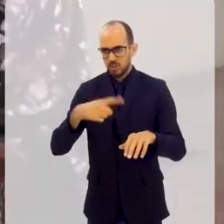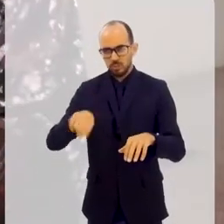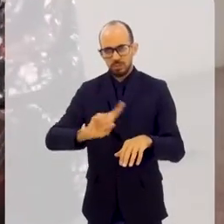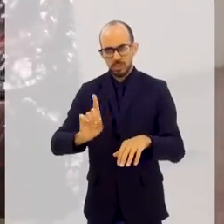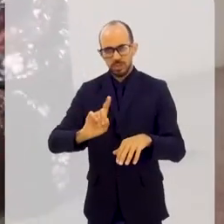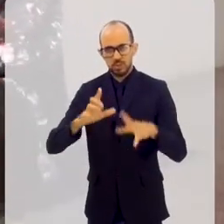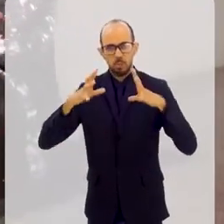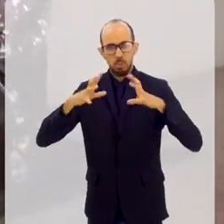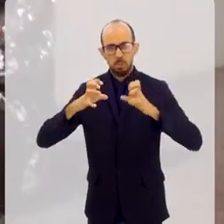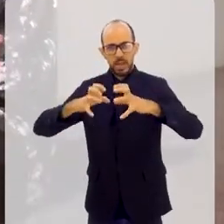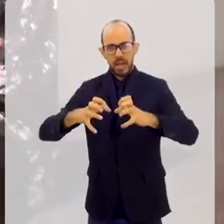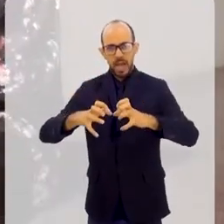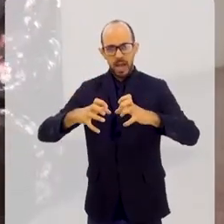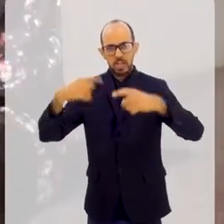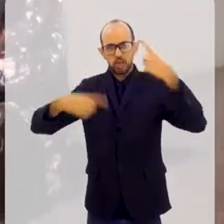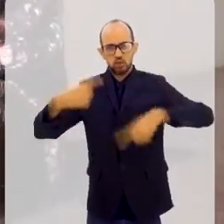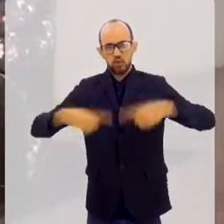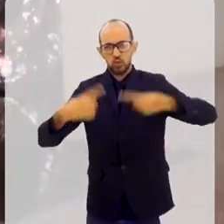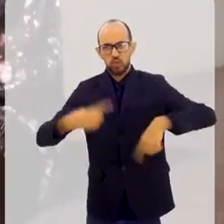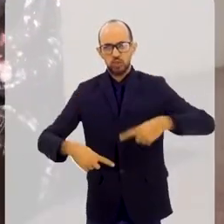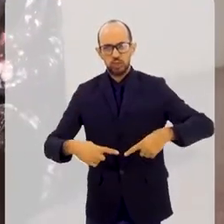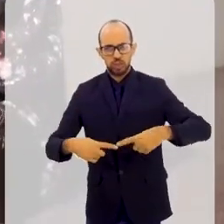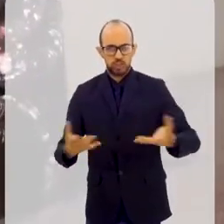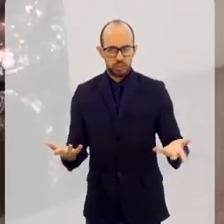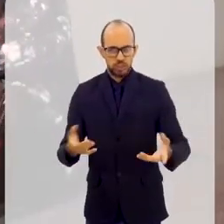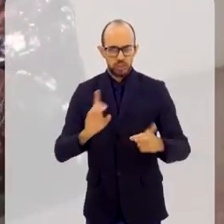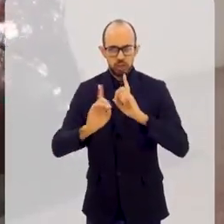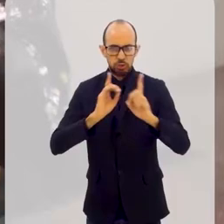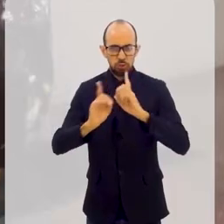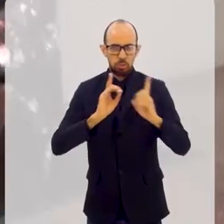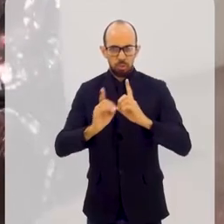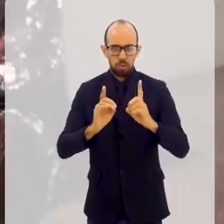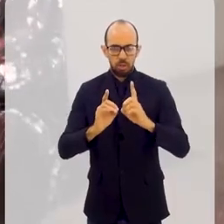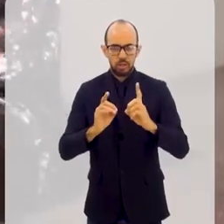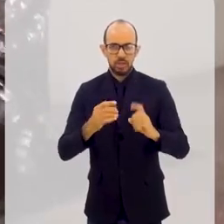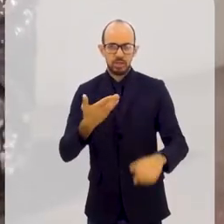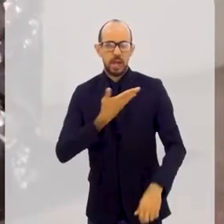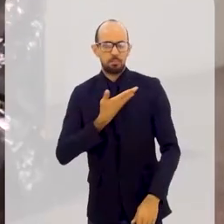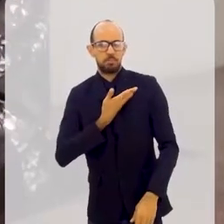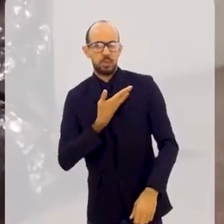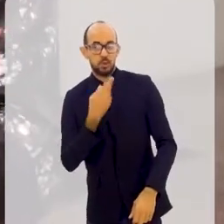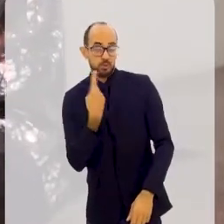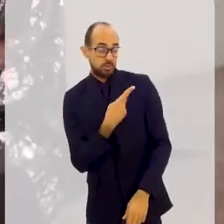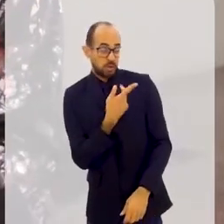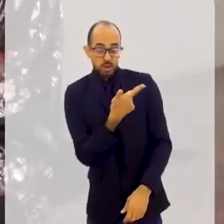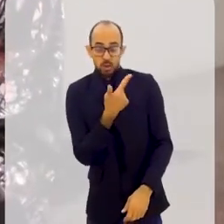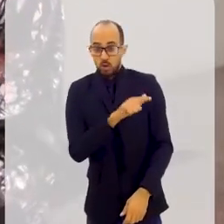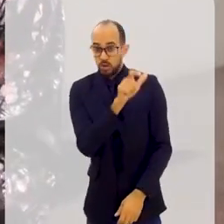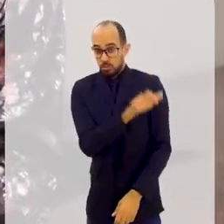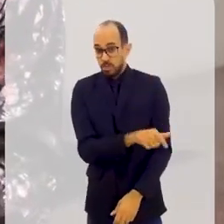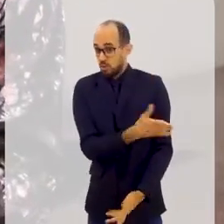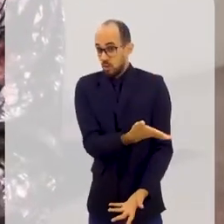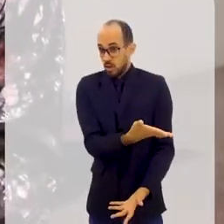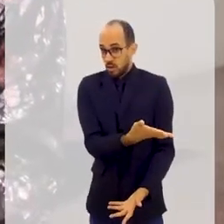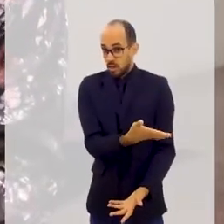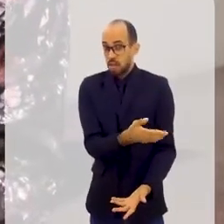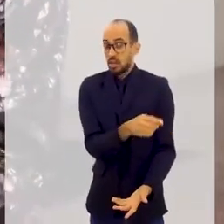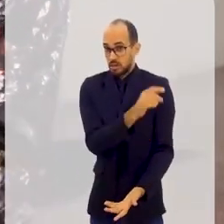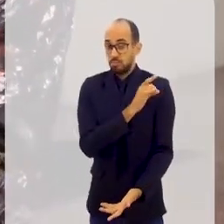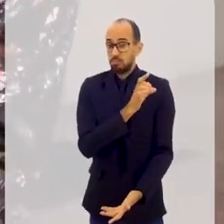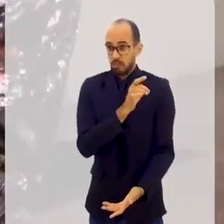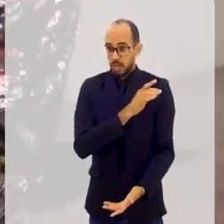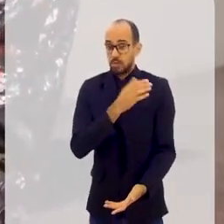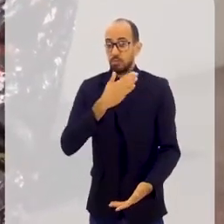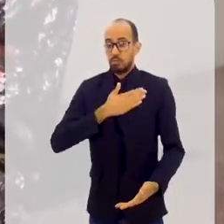não quer dizer que eu tenho que brigar e discutir e deixar de ser amigo de um amigo e esse medo